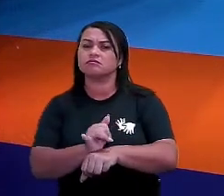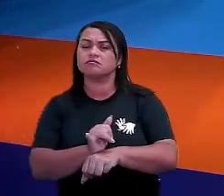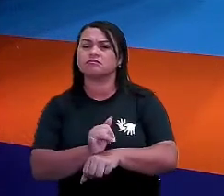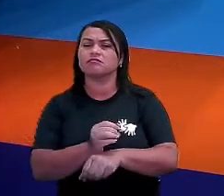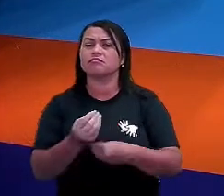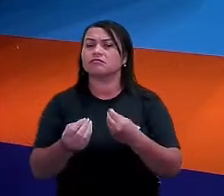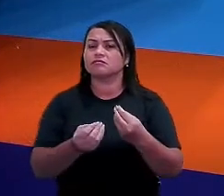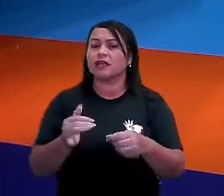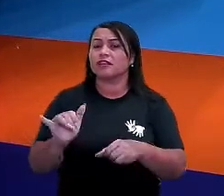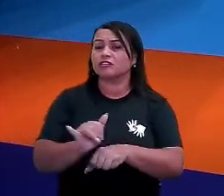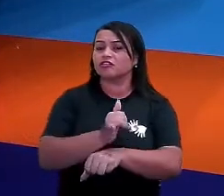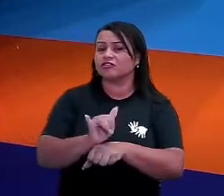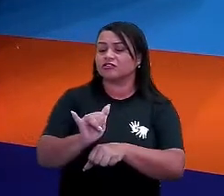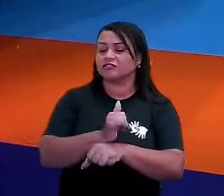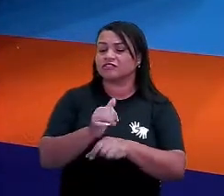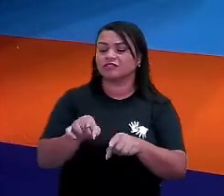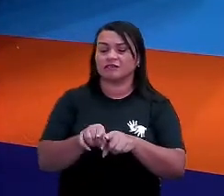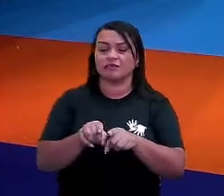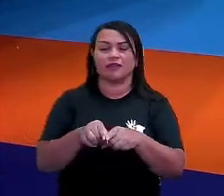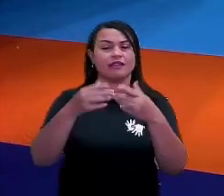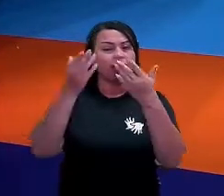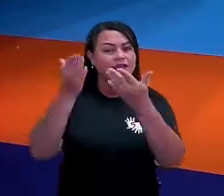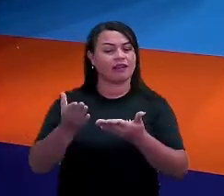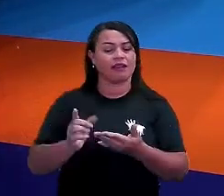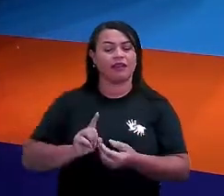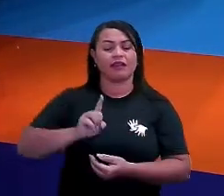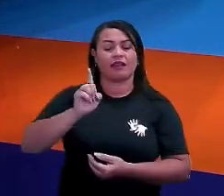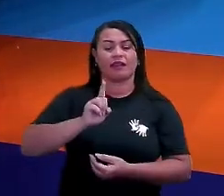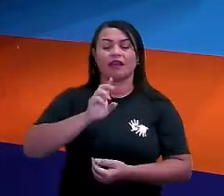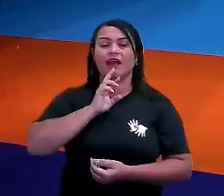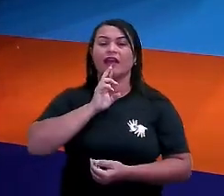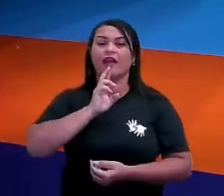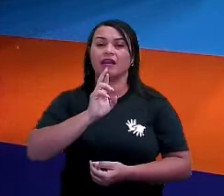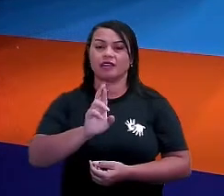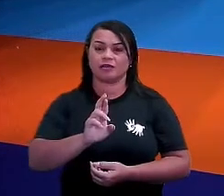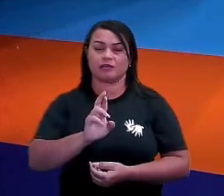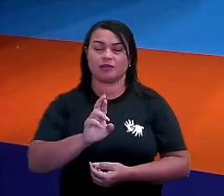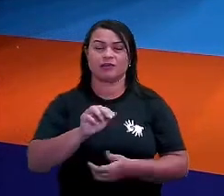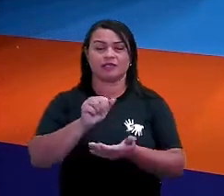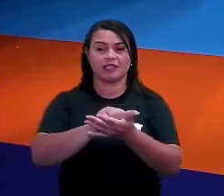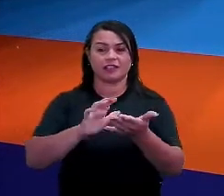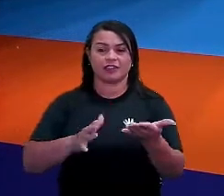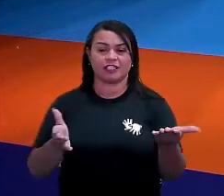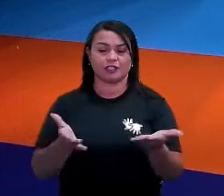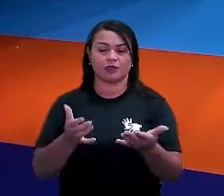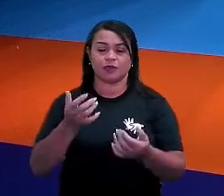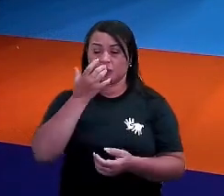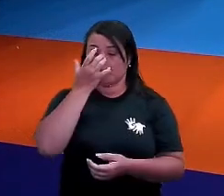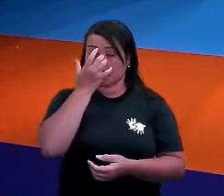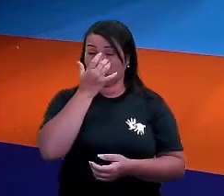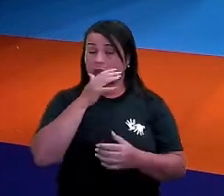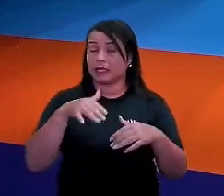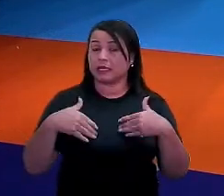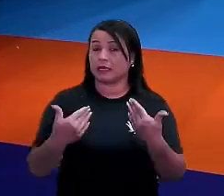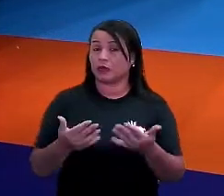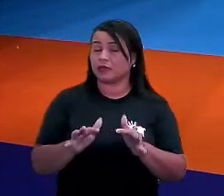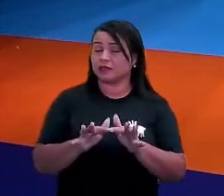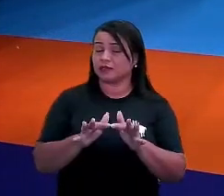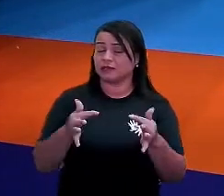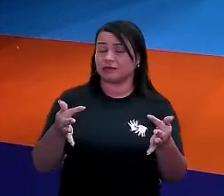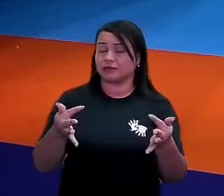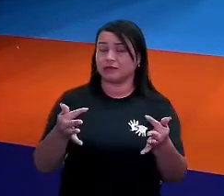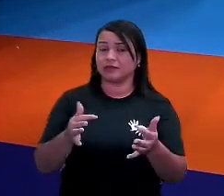e está aqui a resolução da nossa atividade de hoje, tá? Então, bem prático,